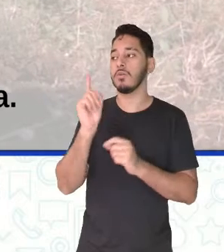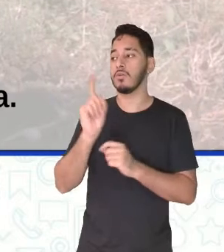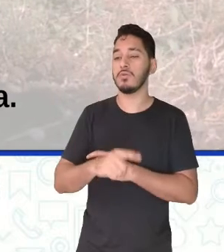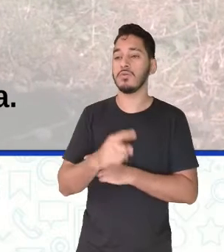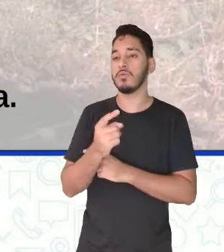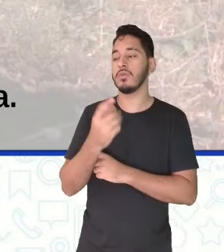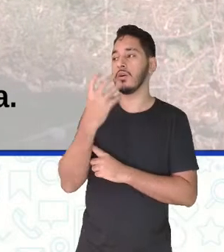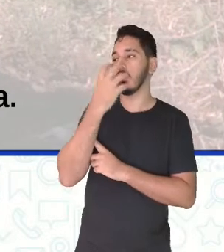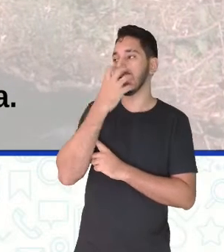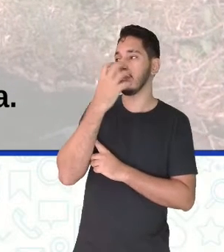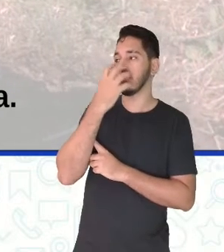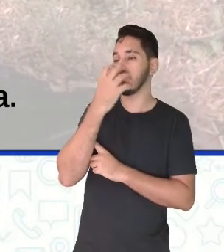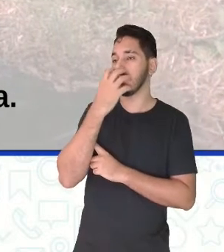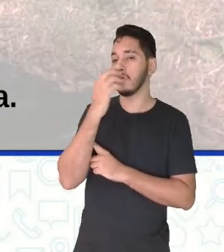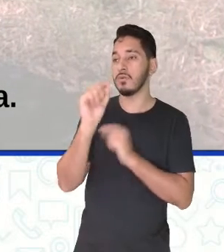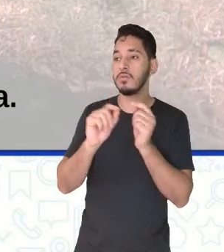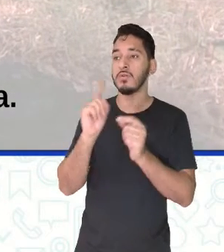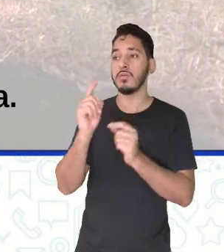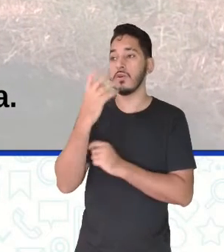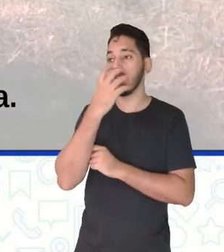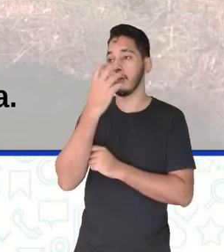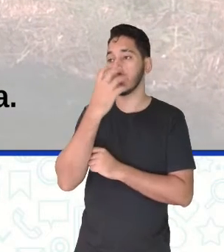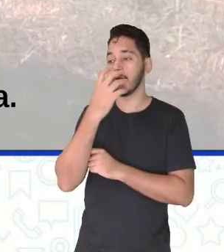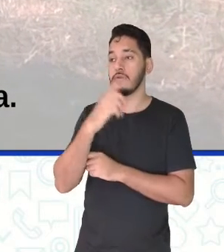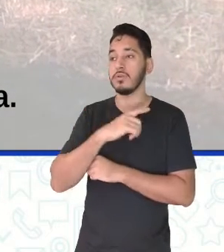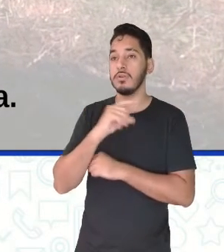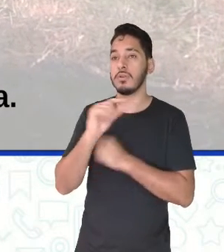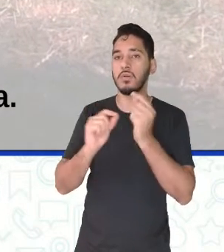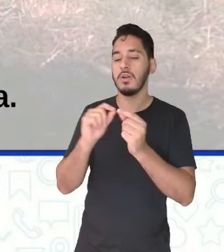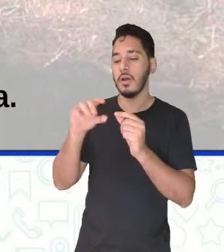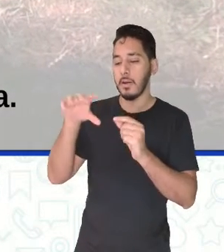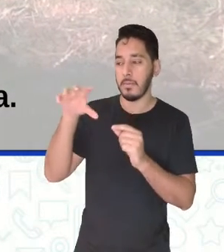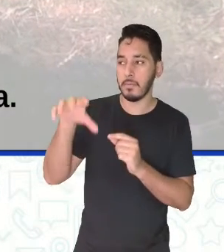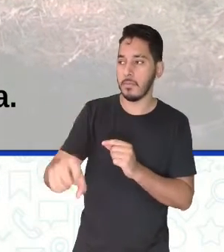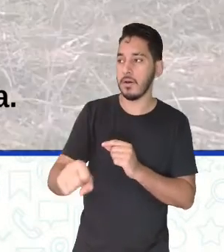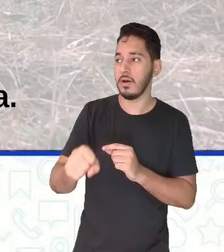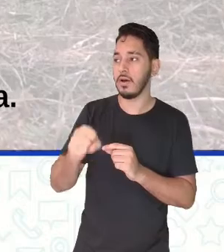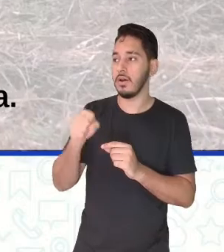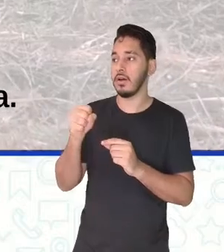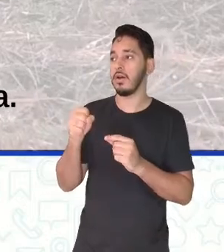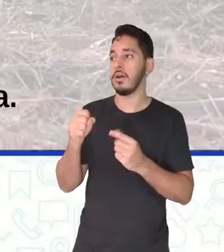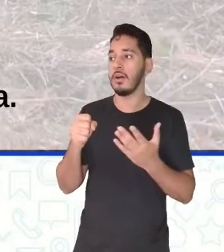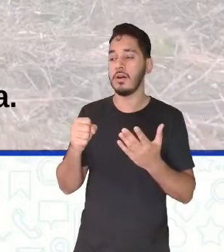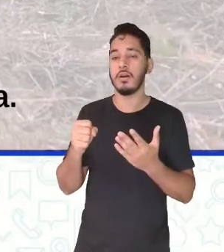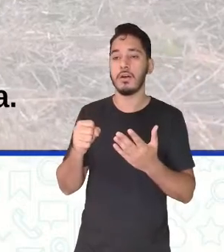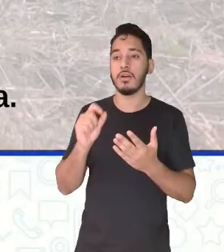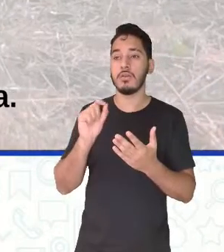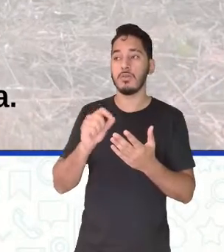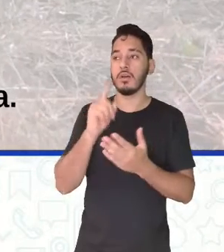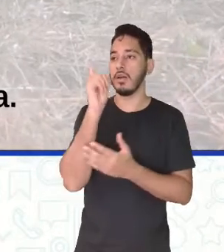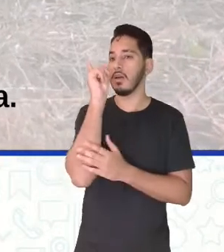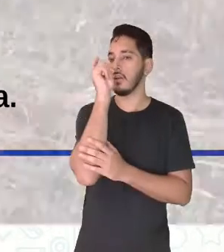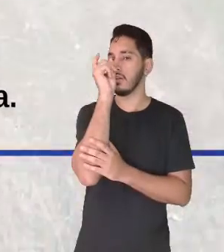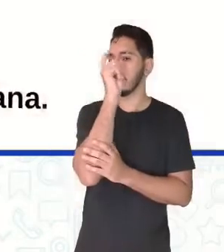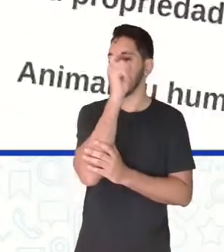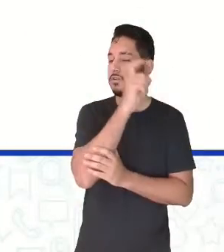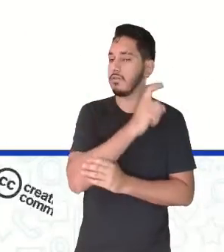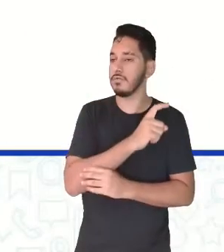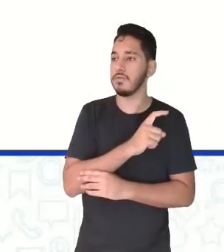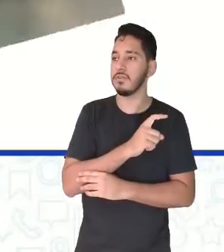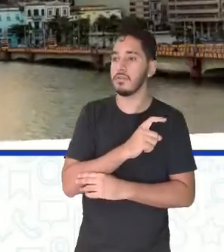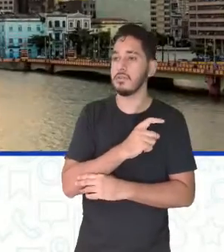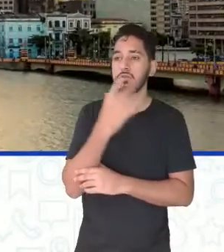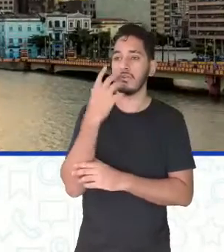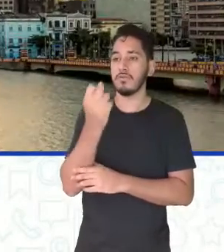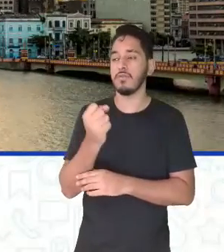posse lá, quando o cachorro toma posse lá de um objeto para você tomar uma coisa difícil. E